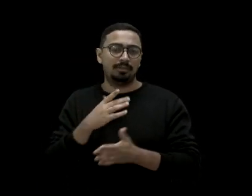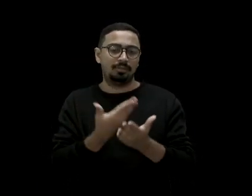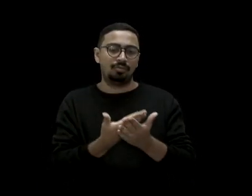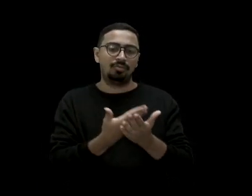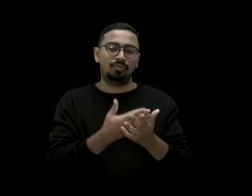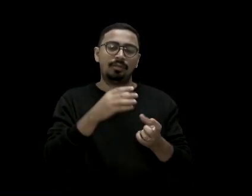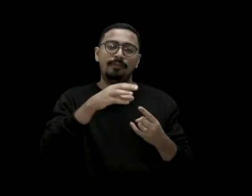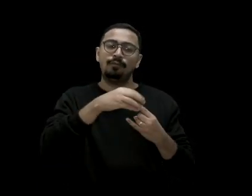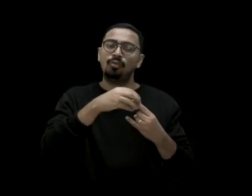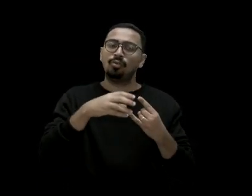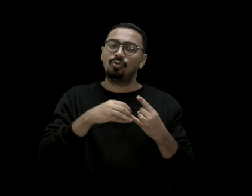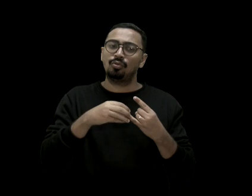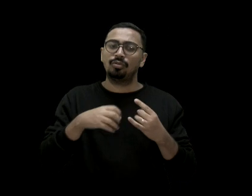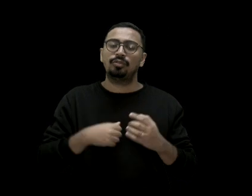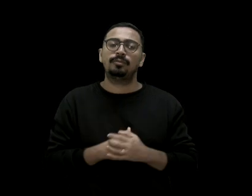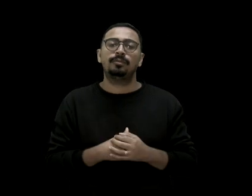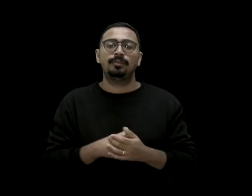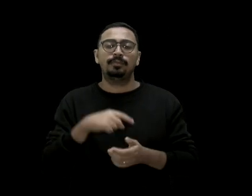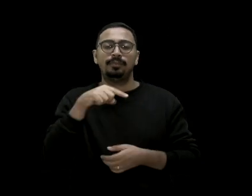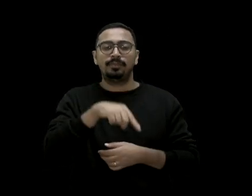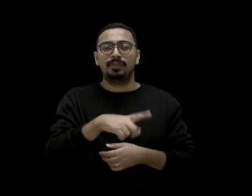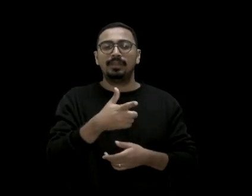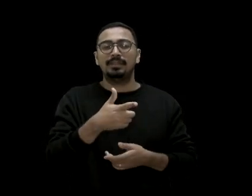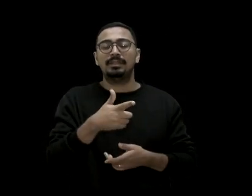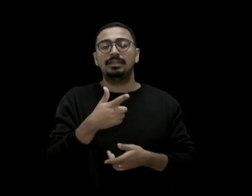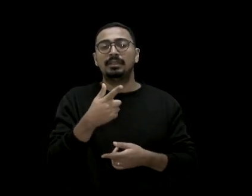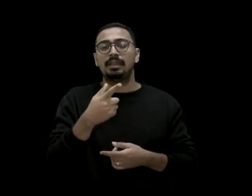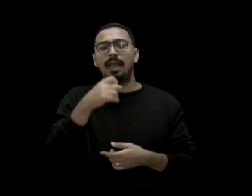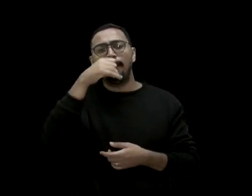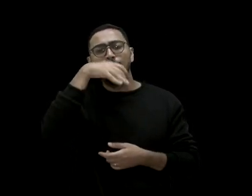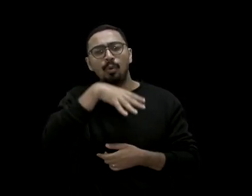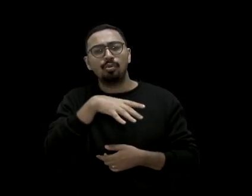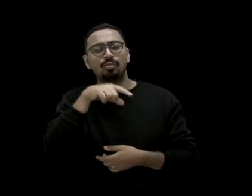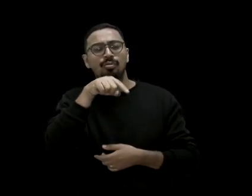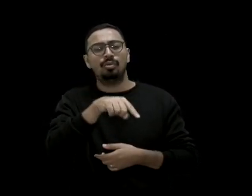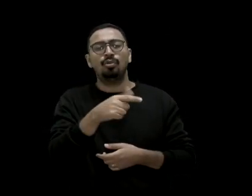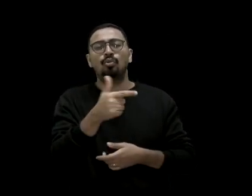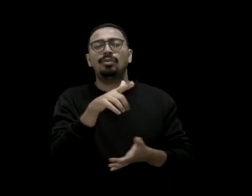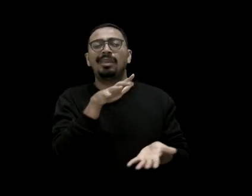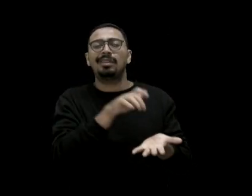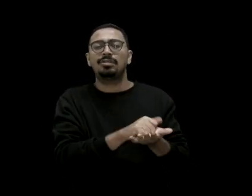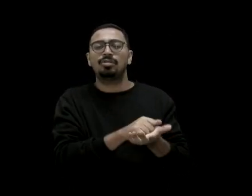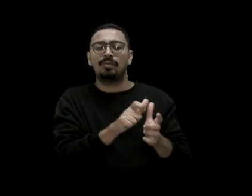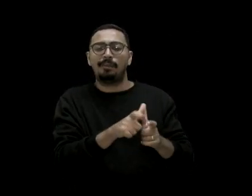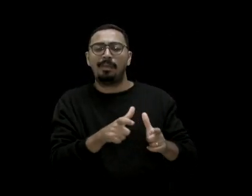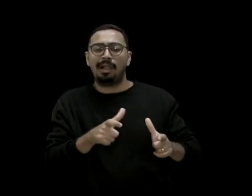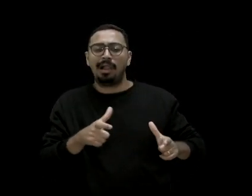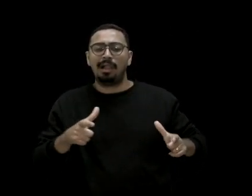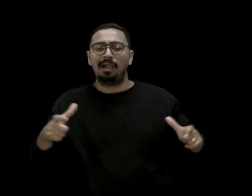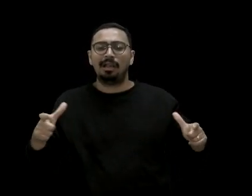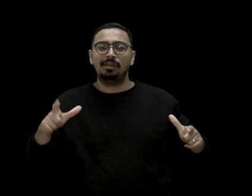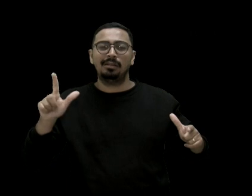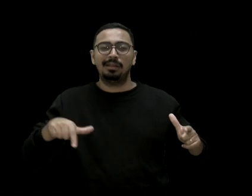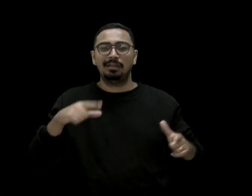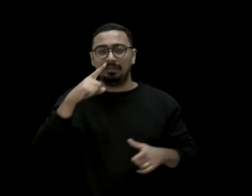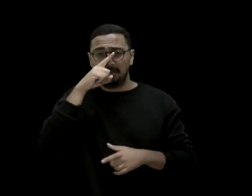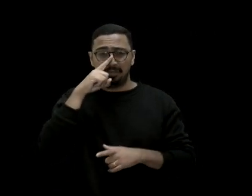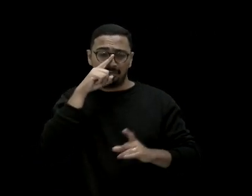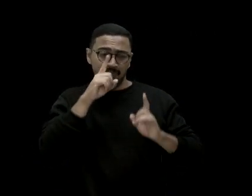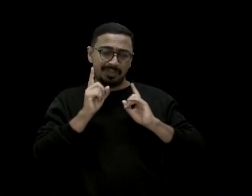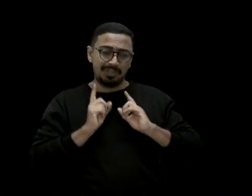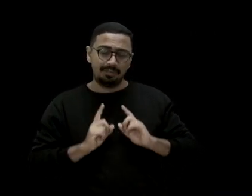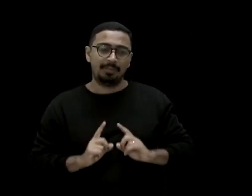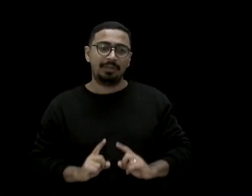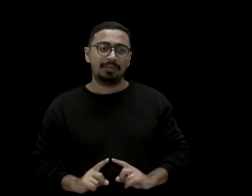Fiocruz. Lembrando que esses maus tratos são pouco registrados, aumentam significativamente o risco de depressão